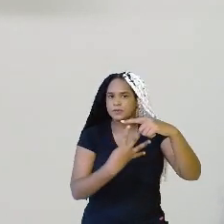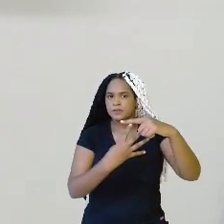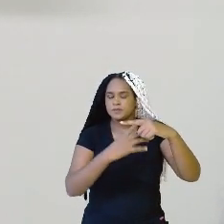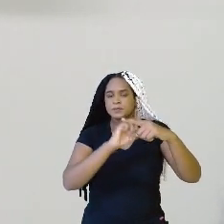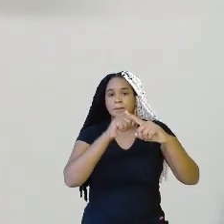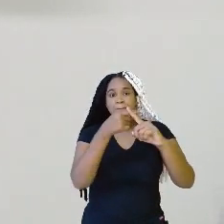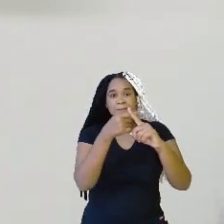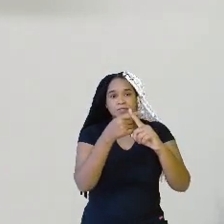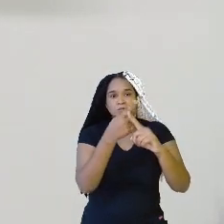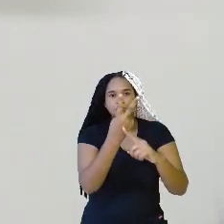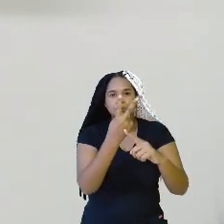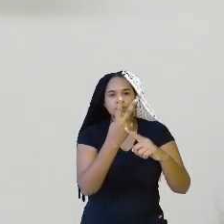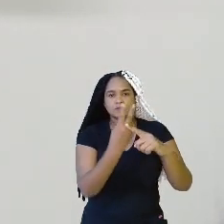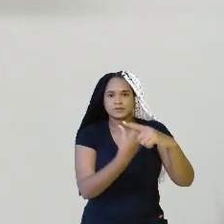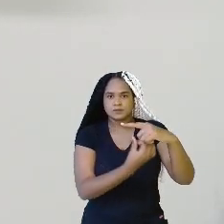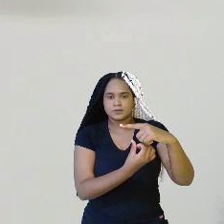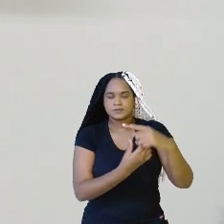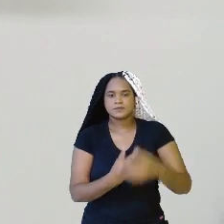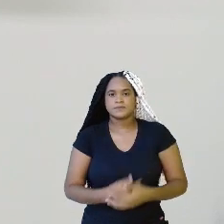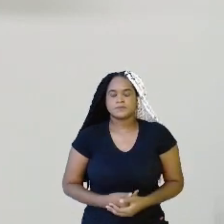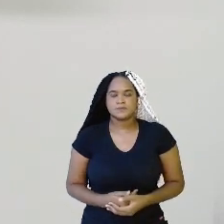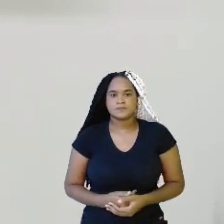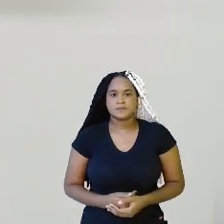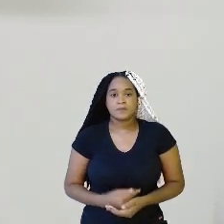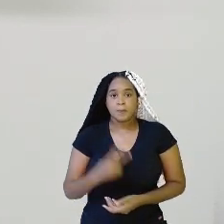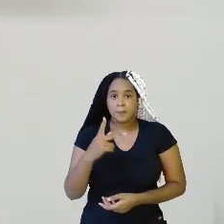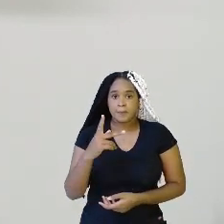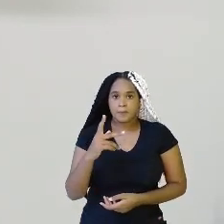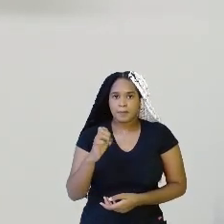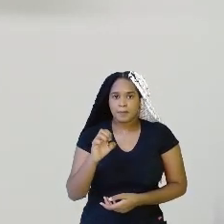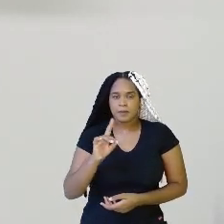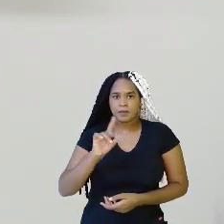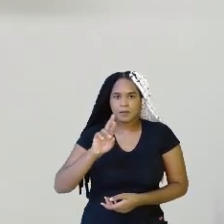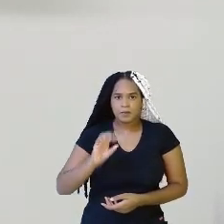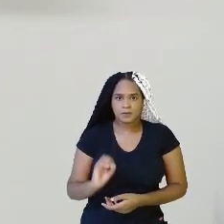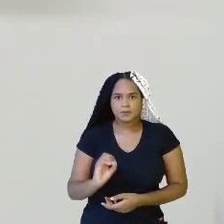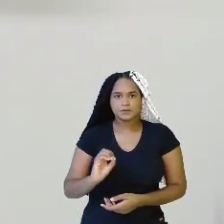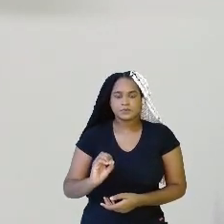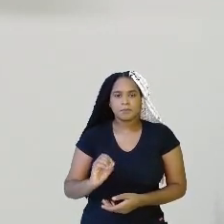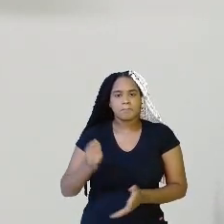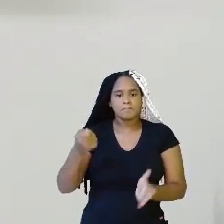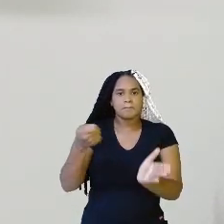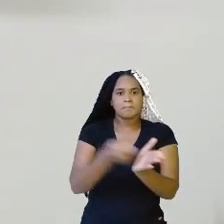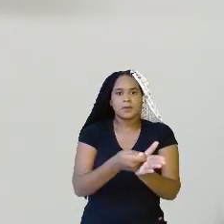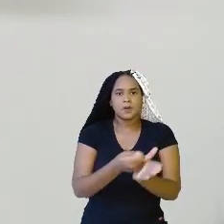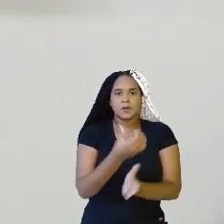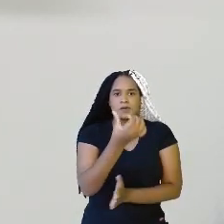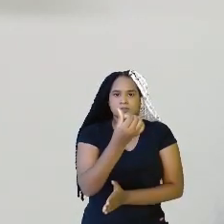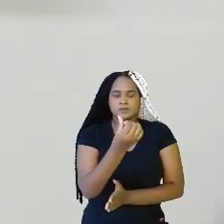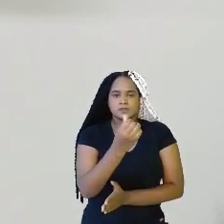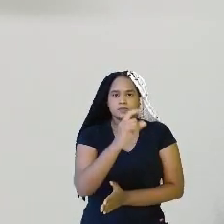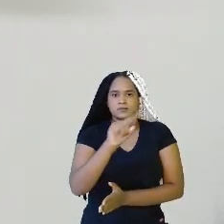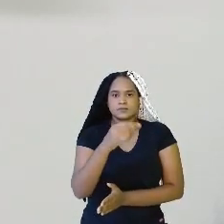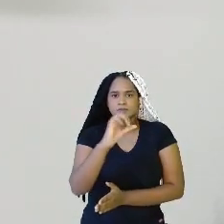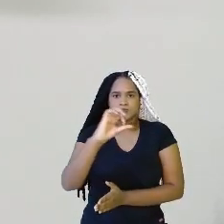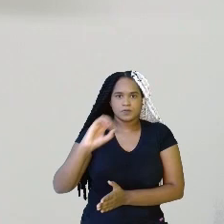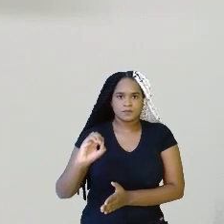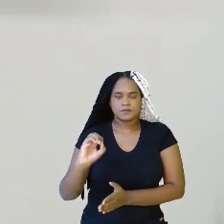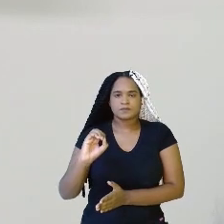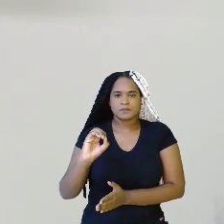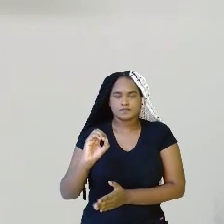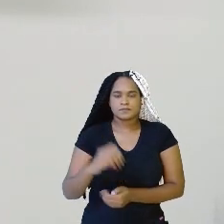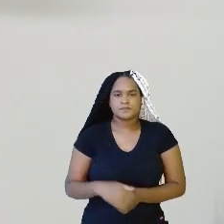2, 6. Pedro gastou R$ 6,90 nesse